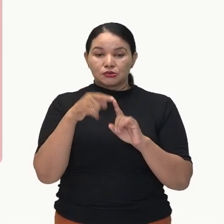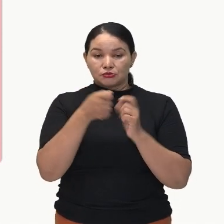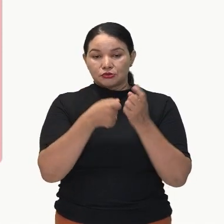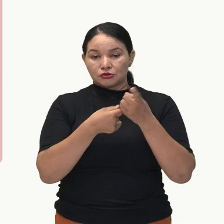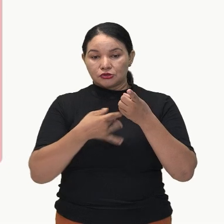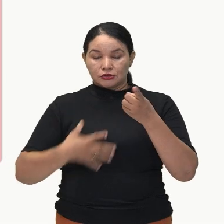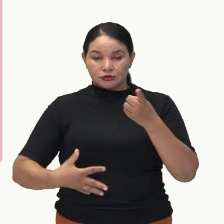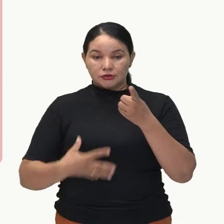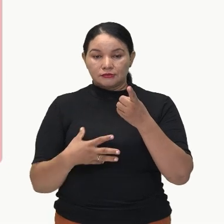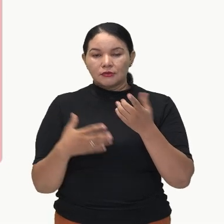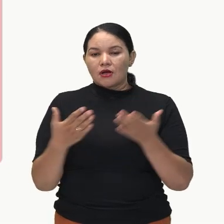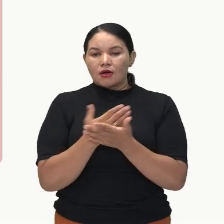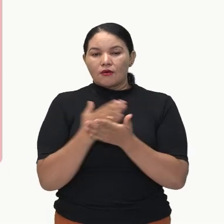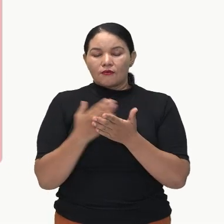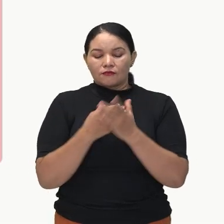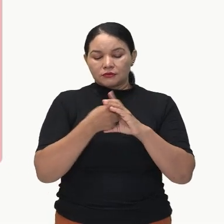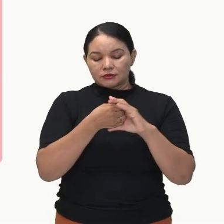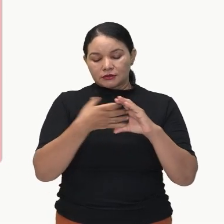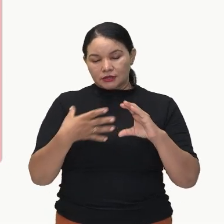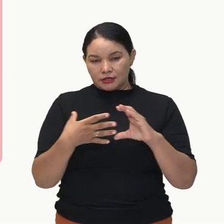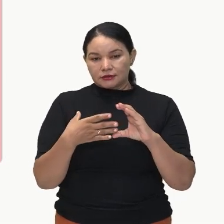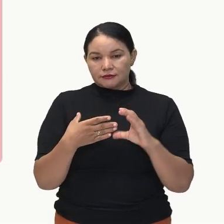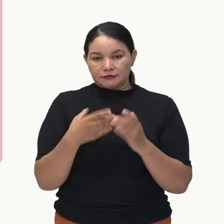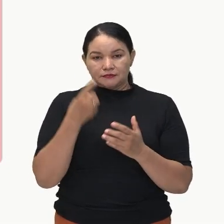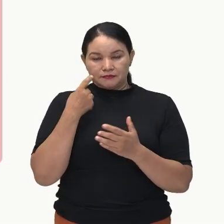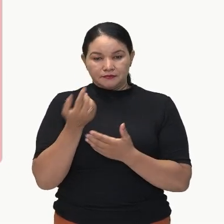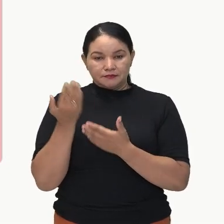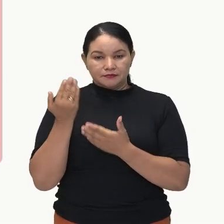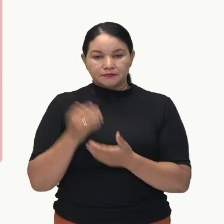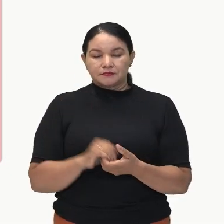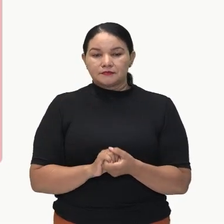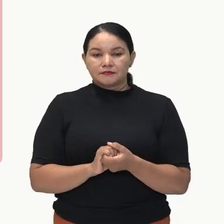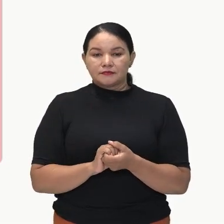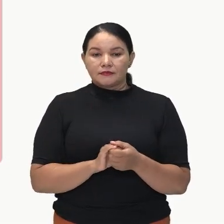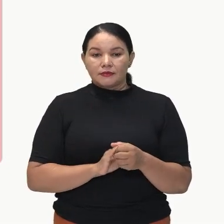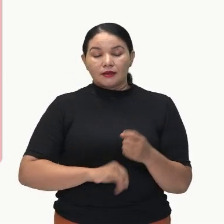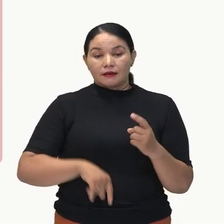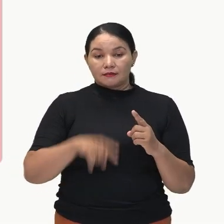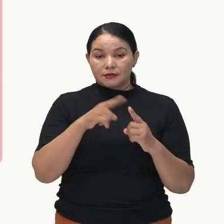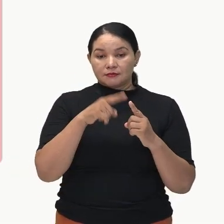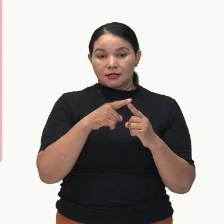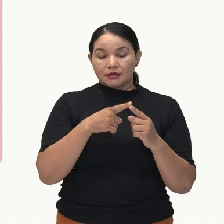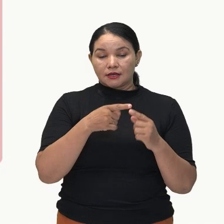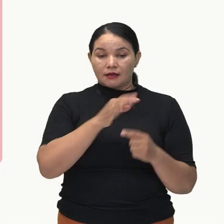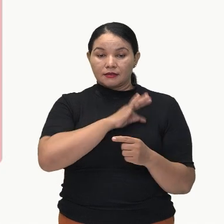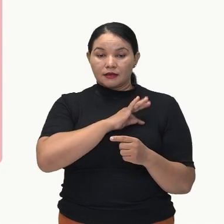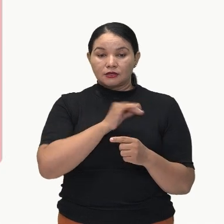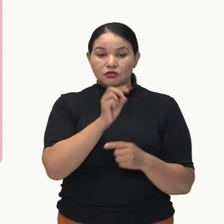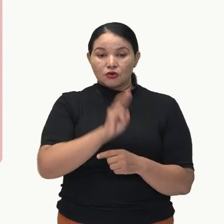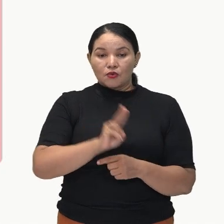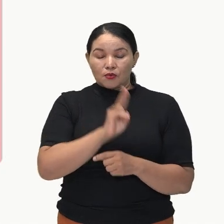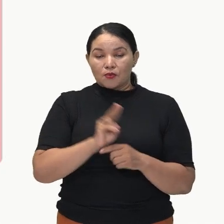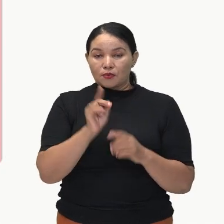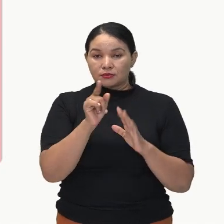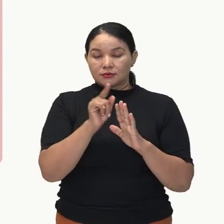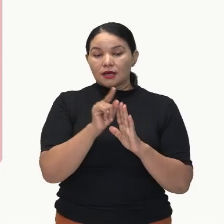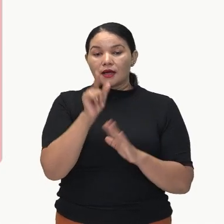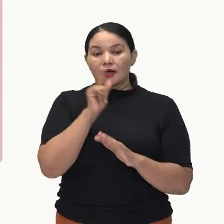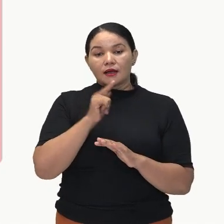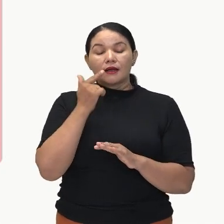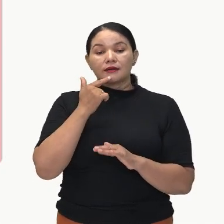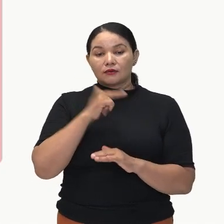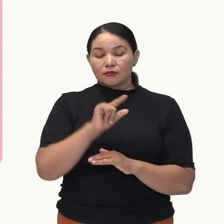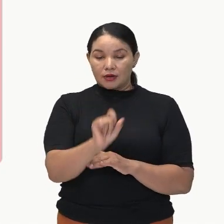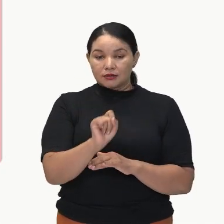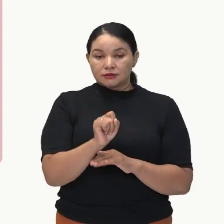as características para a gente entender um pouquinho melhor. Na técnica, a gente vai utilizar sempre uma linguagem denotativa,